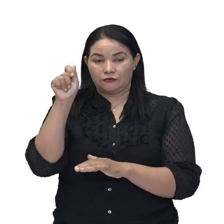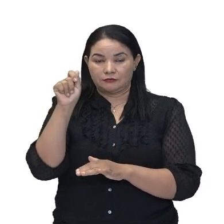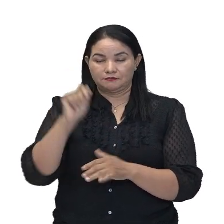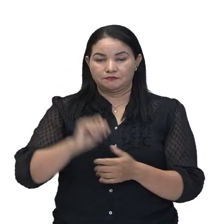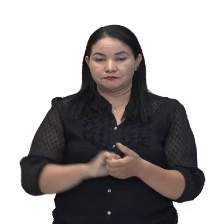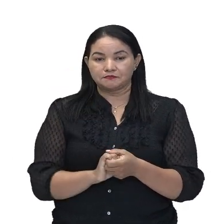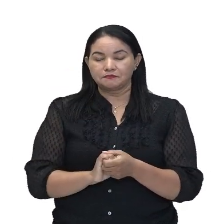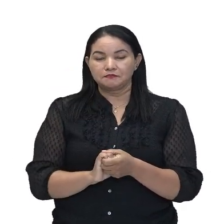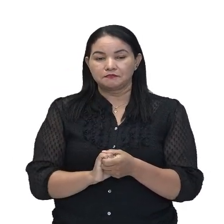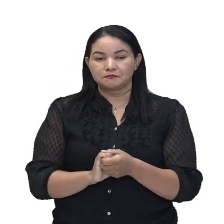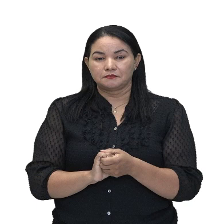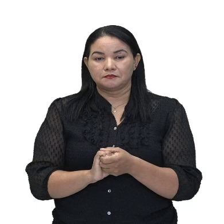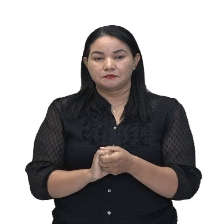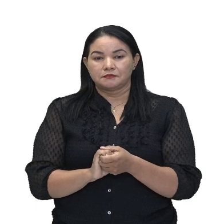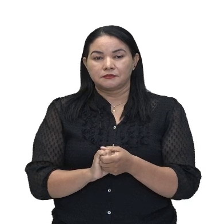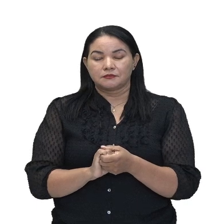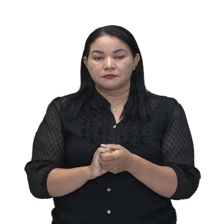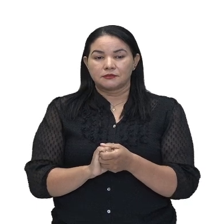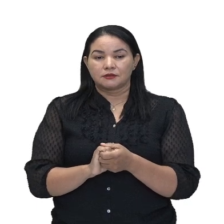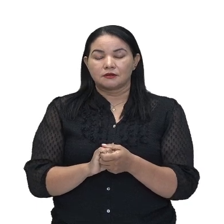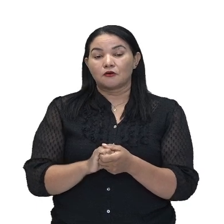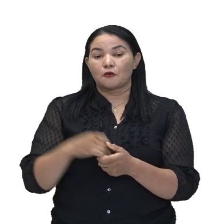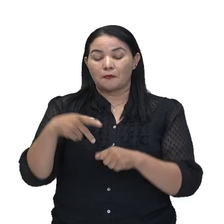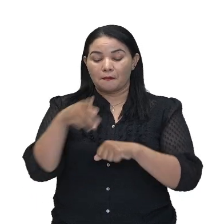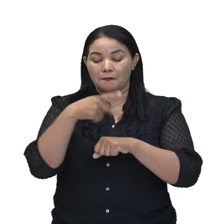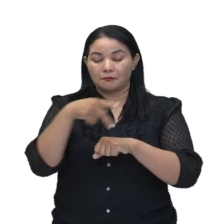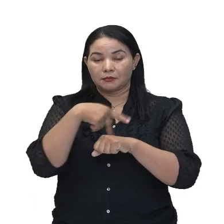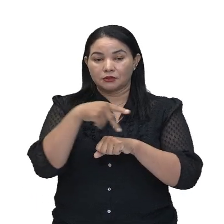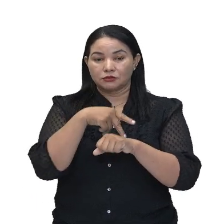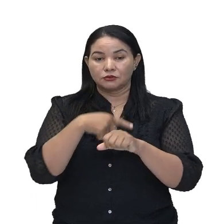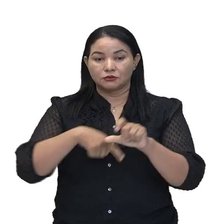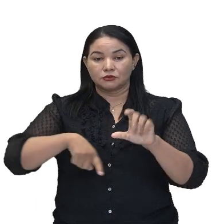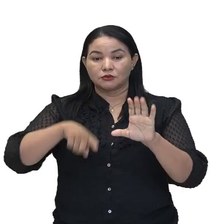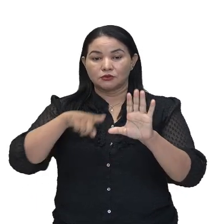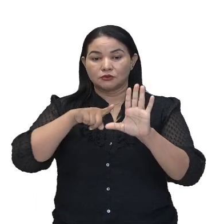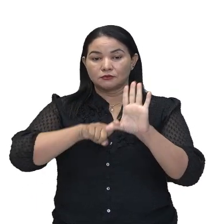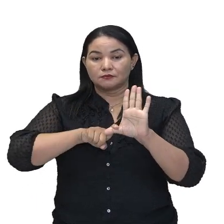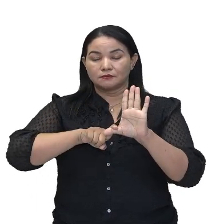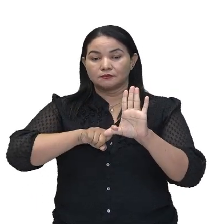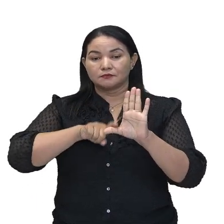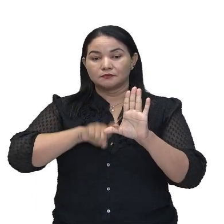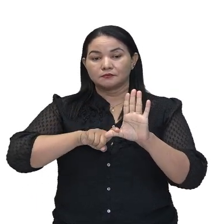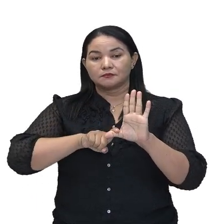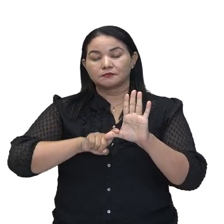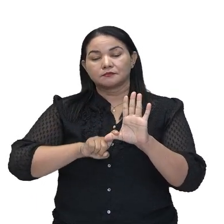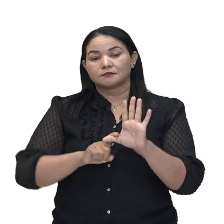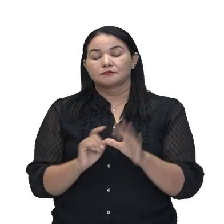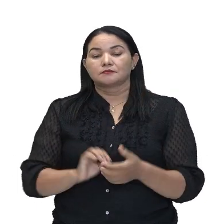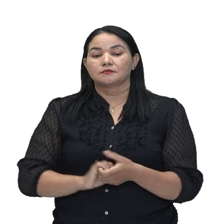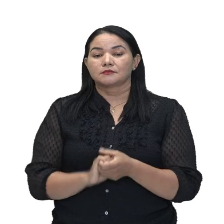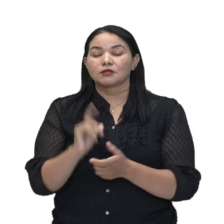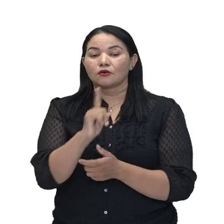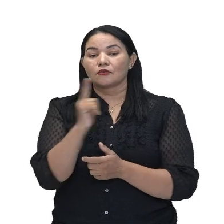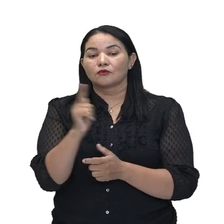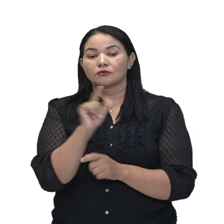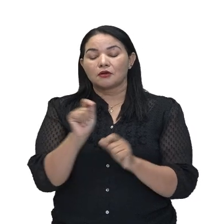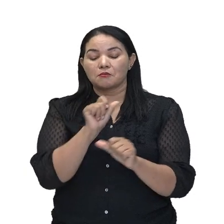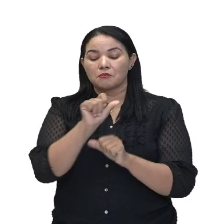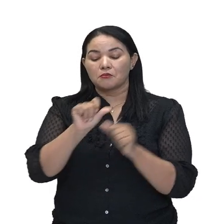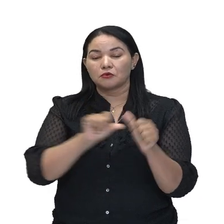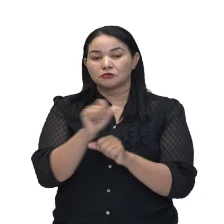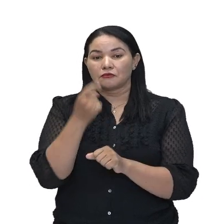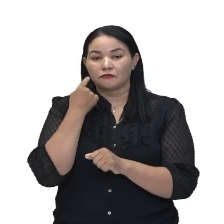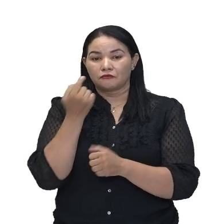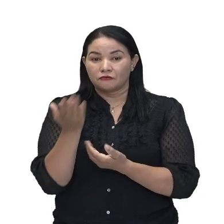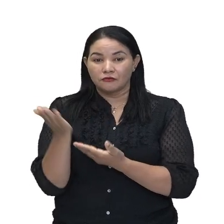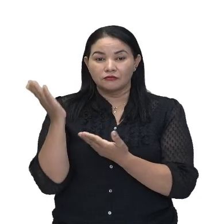a Angola, gente. Angola, vamos fazer essa comparação. Olha só que mudou, né, em relação aí à